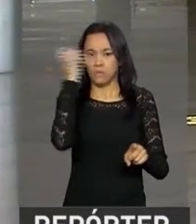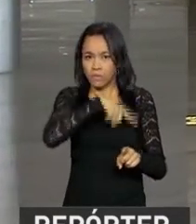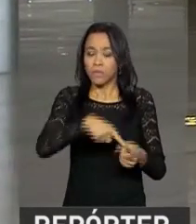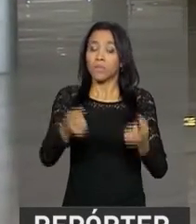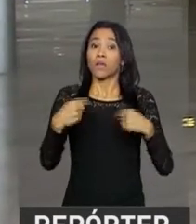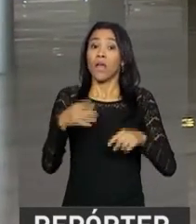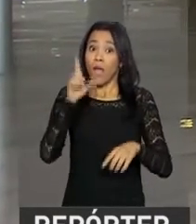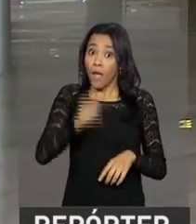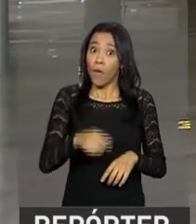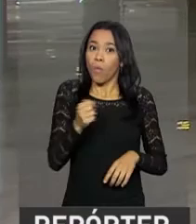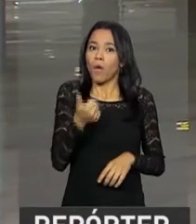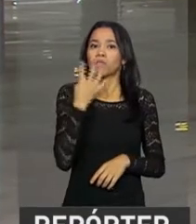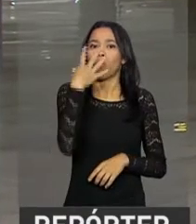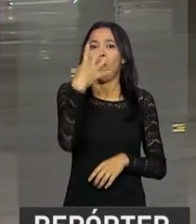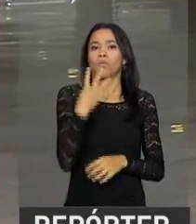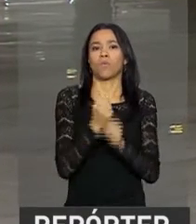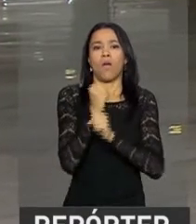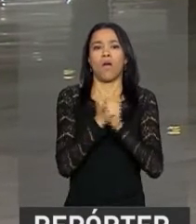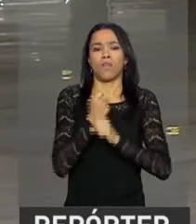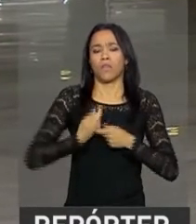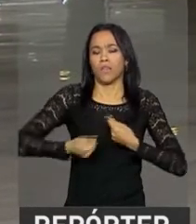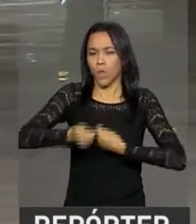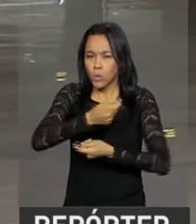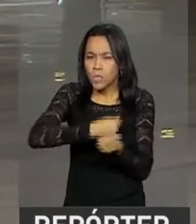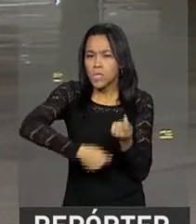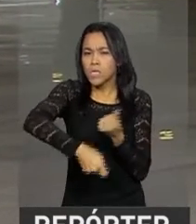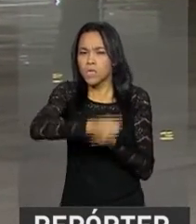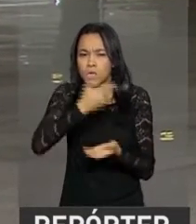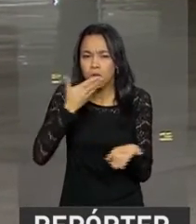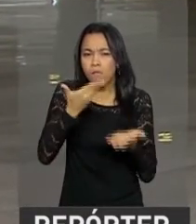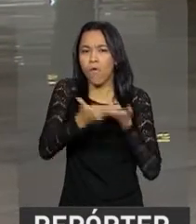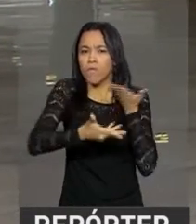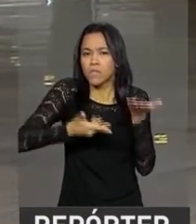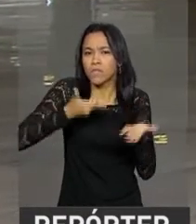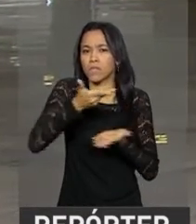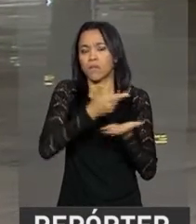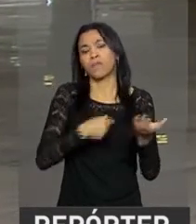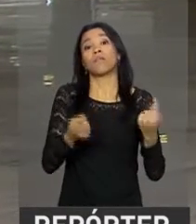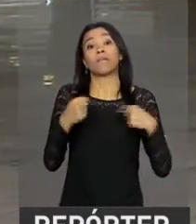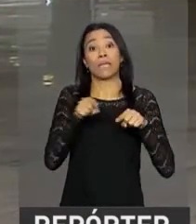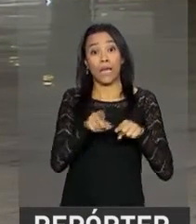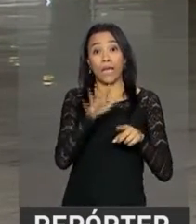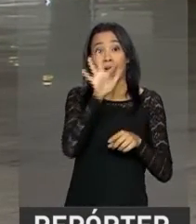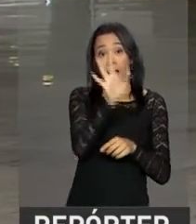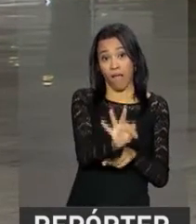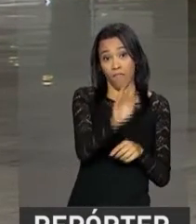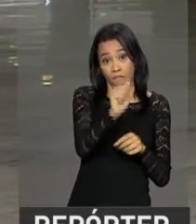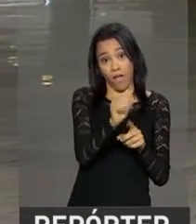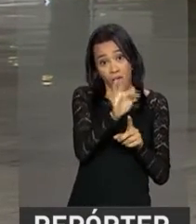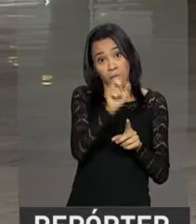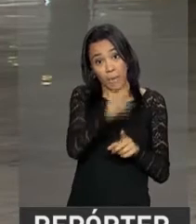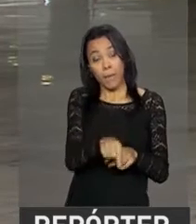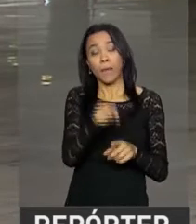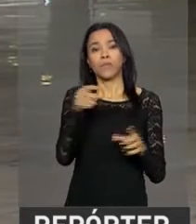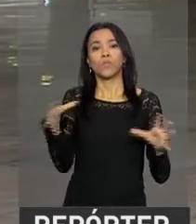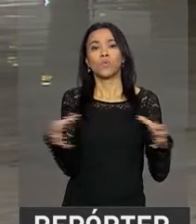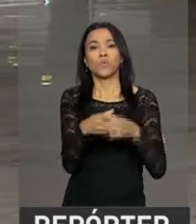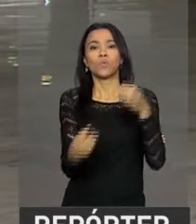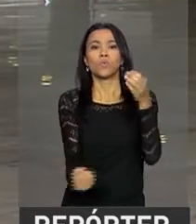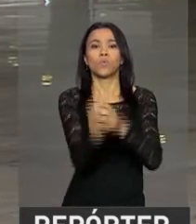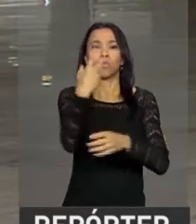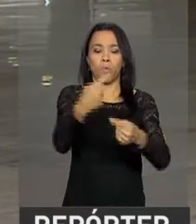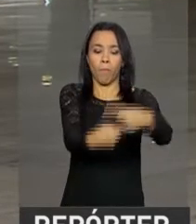de quase quatro anos de negociações ele prevê que as farc se tornem partido político com dez assentos no congresso